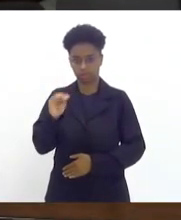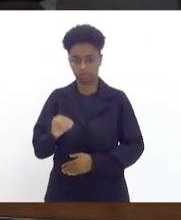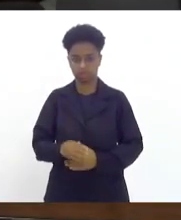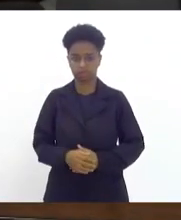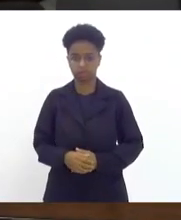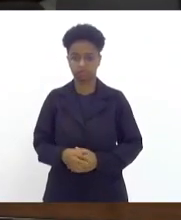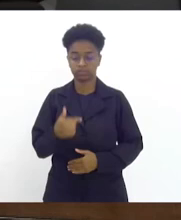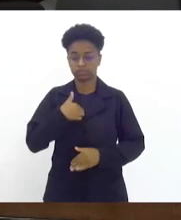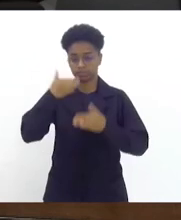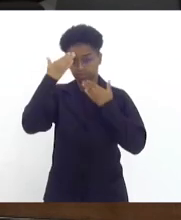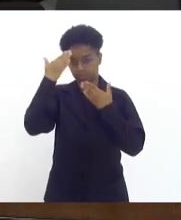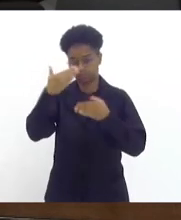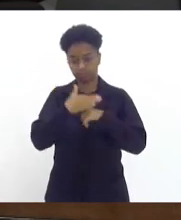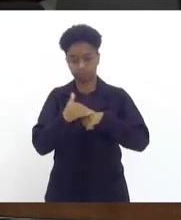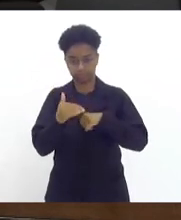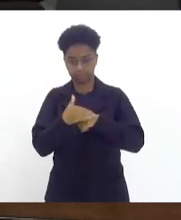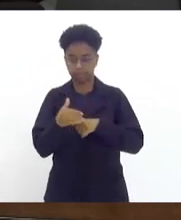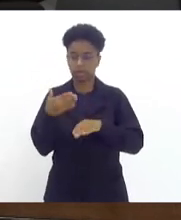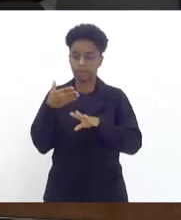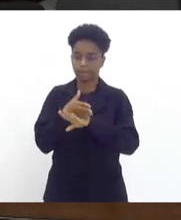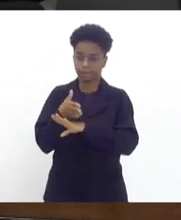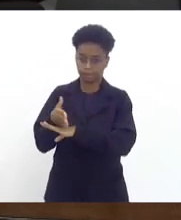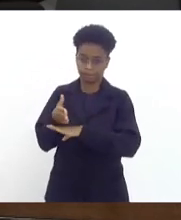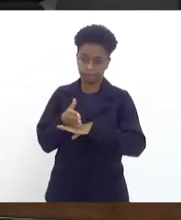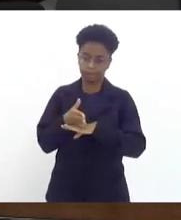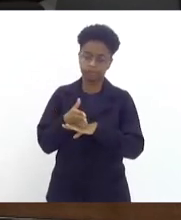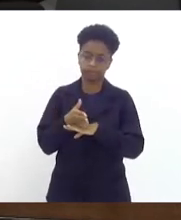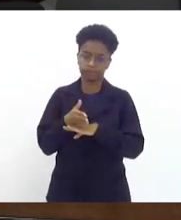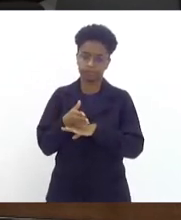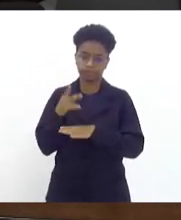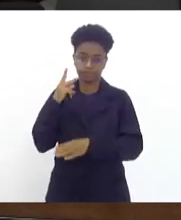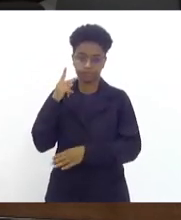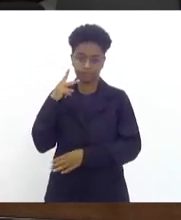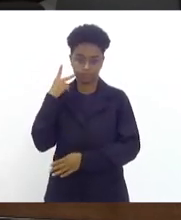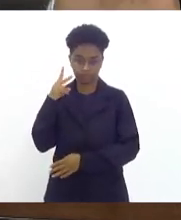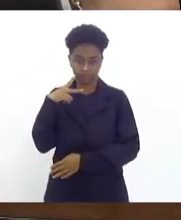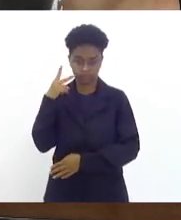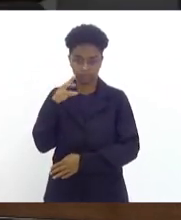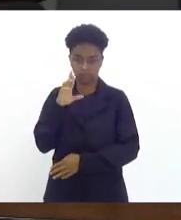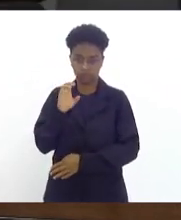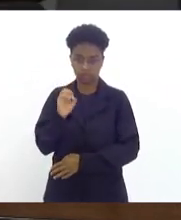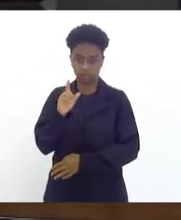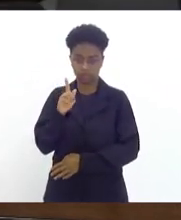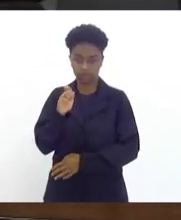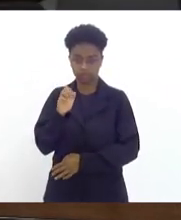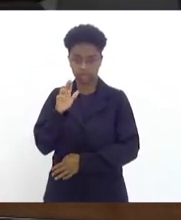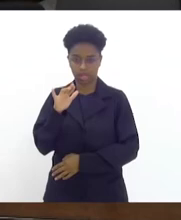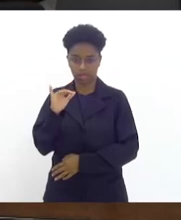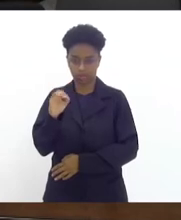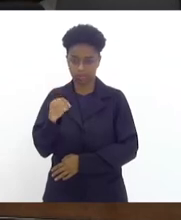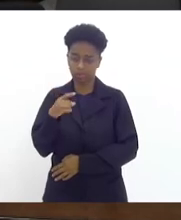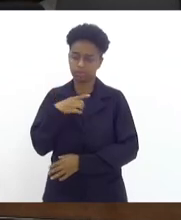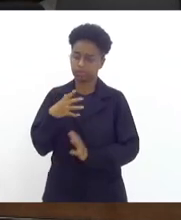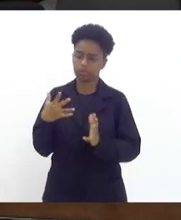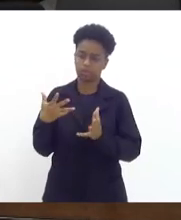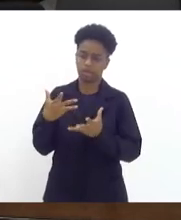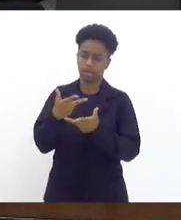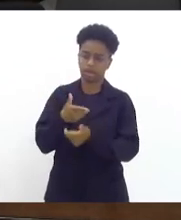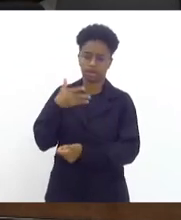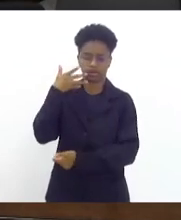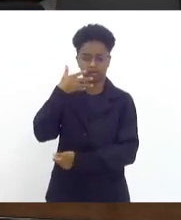agradeço a gentileza a participação do vereador Rogério Amorim que fez uma bela intervenção